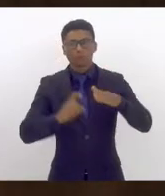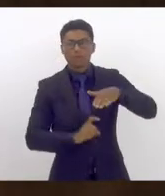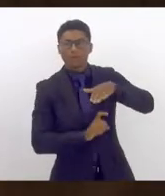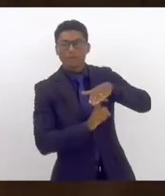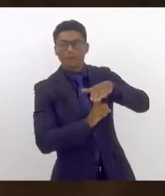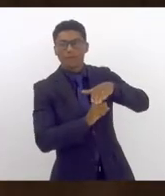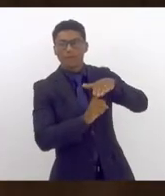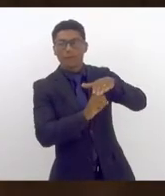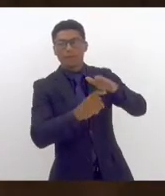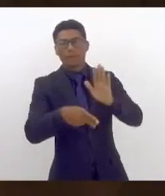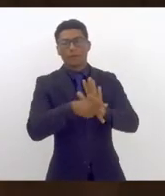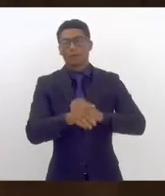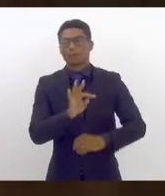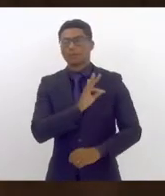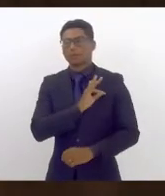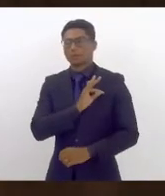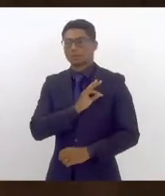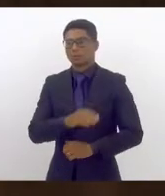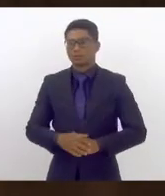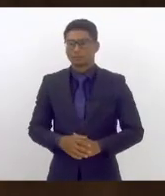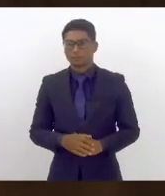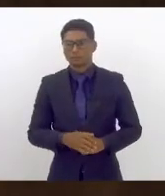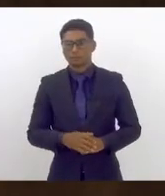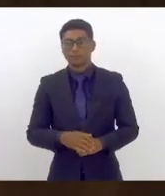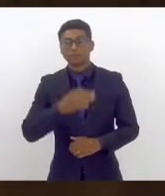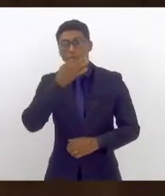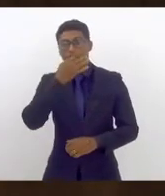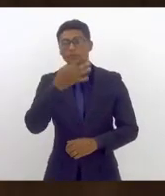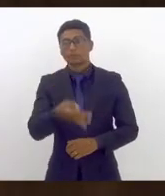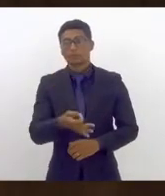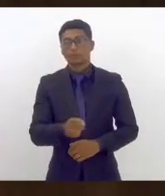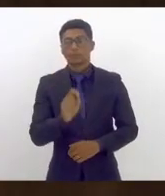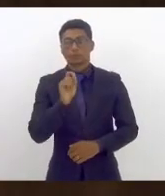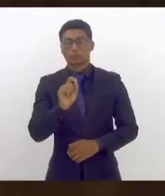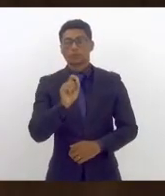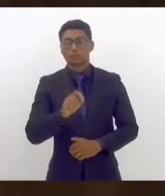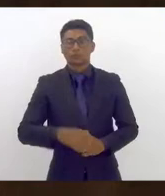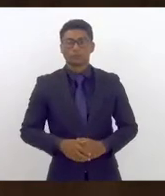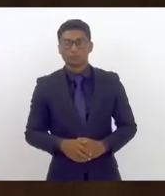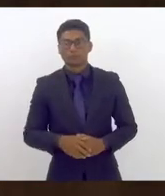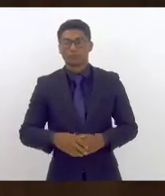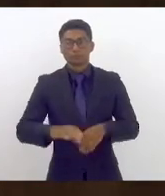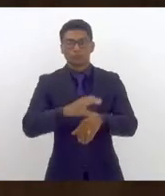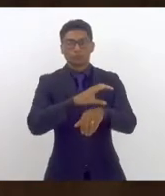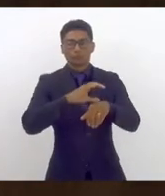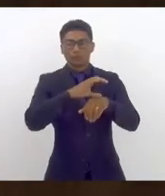agroecológica de Teresópolis o parecer seu presidente é pela constitucionalidade